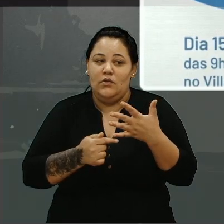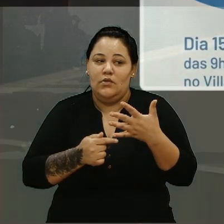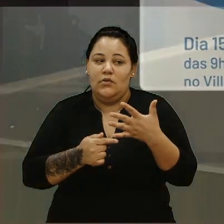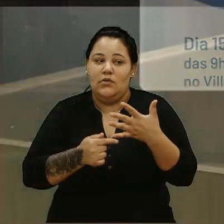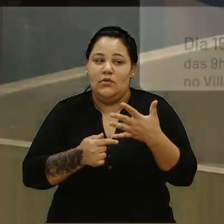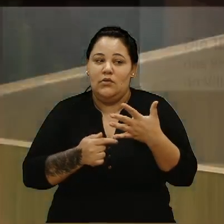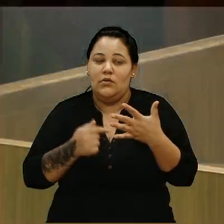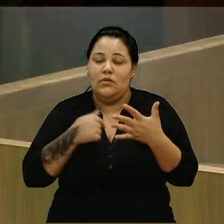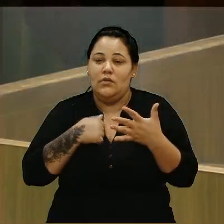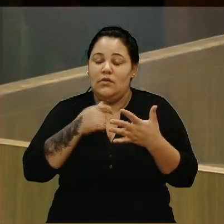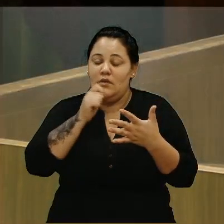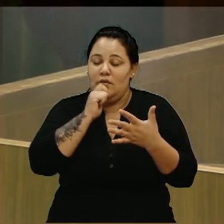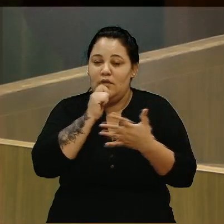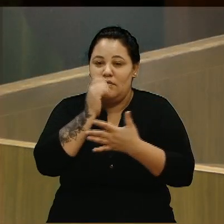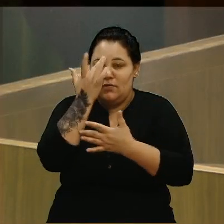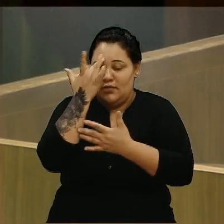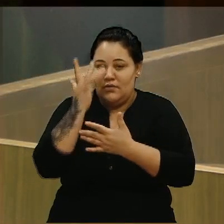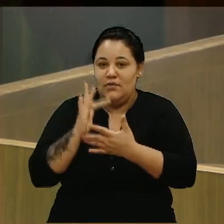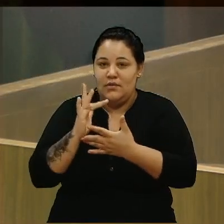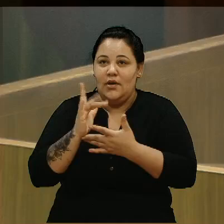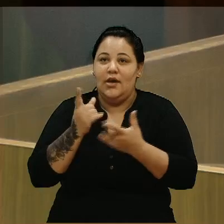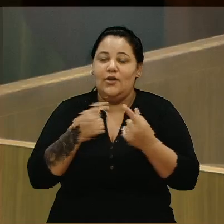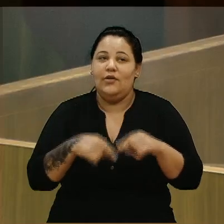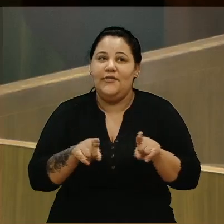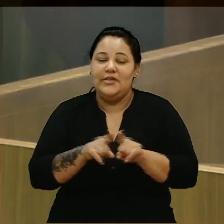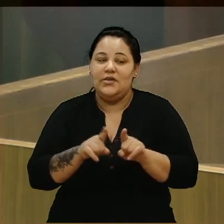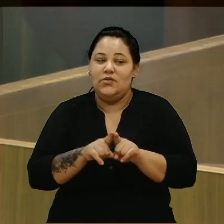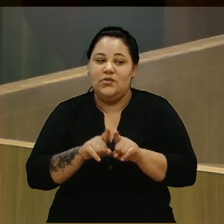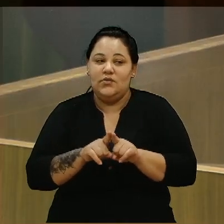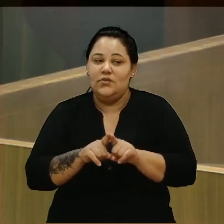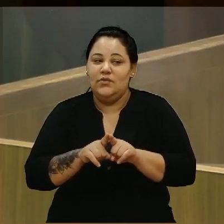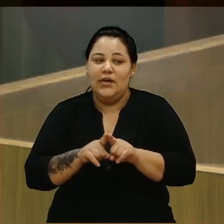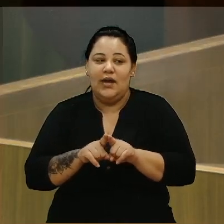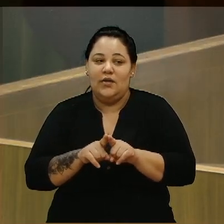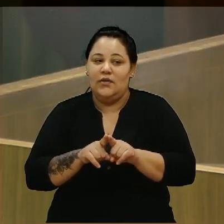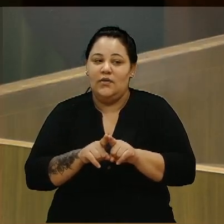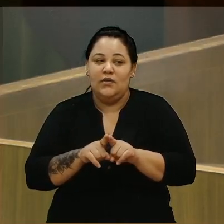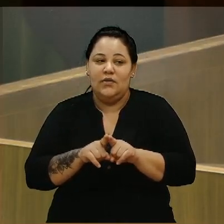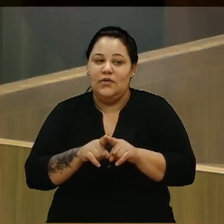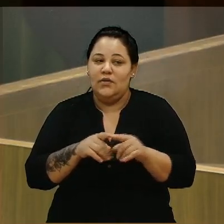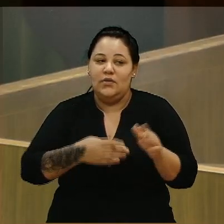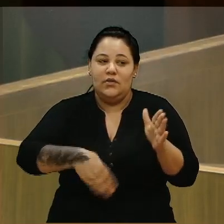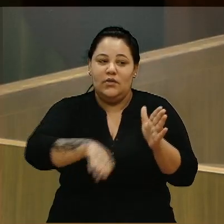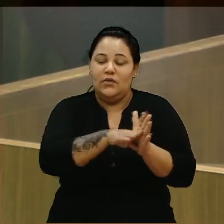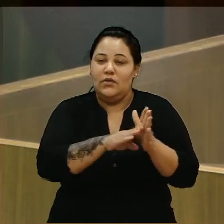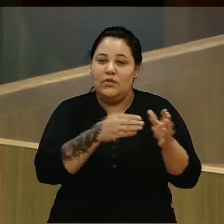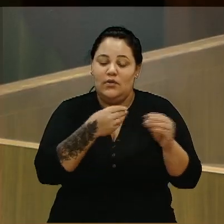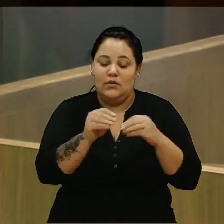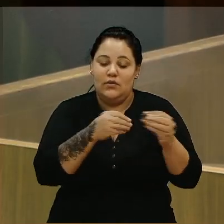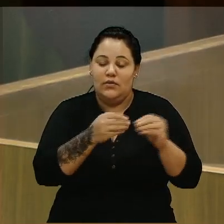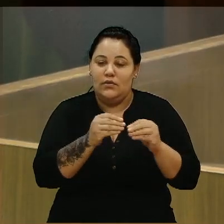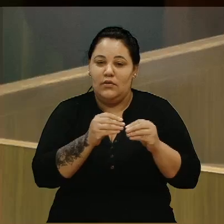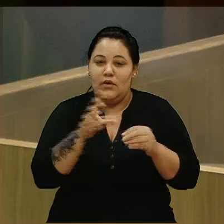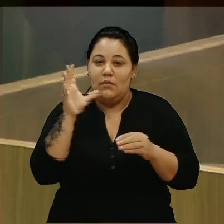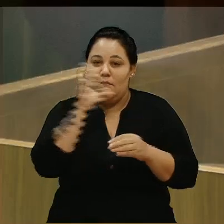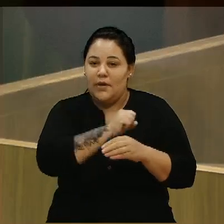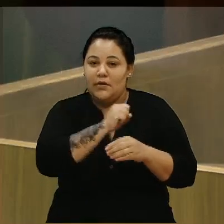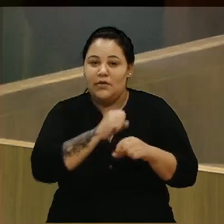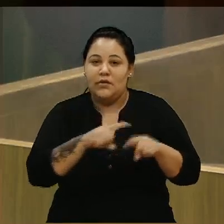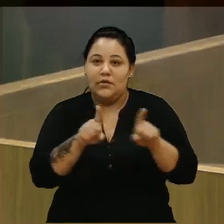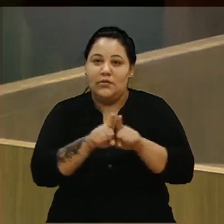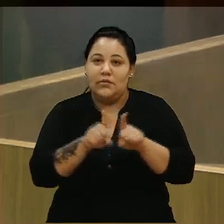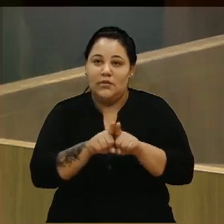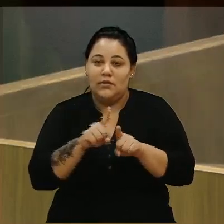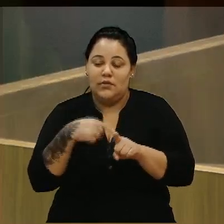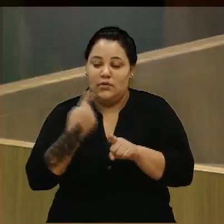não se sabia muito, e que a partir de agora eles também estarão recolhendo no drive-thru, que são embalagens plásticas, aquelas de padaria, onde a gente